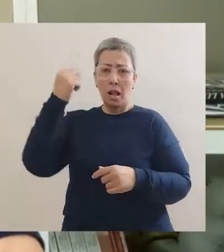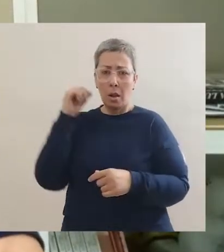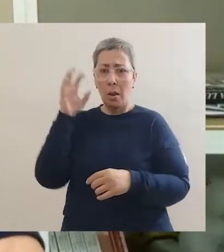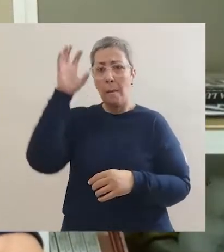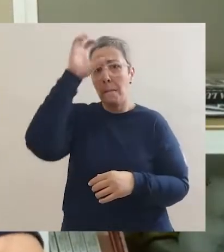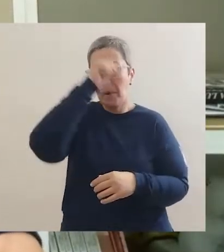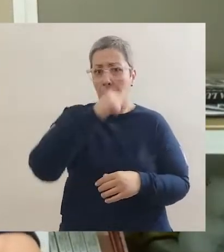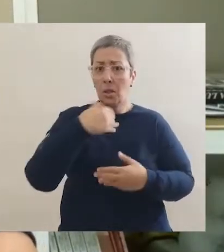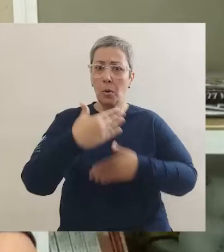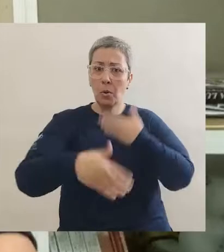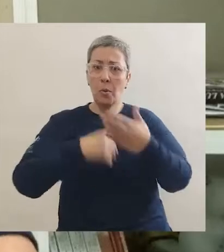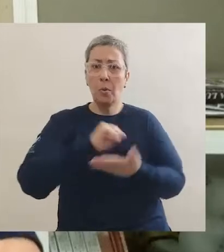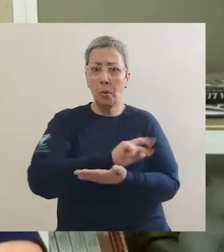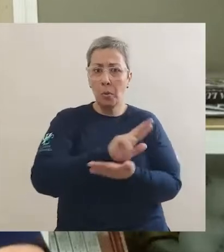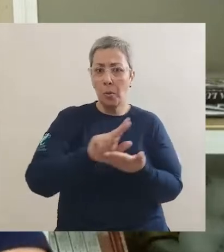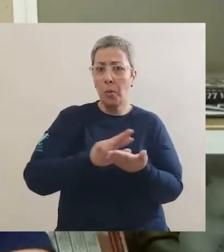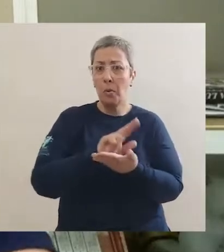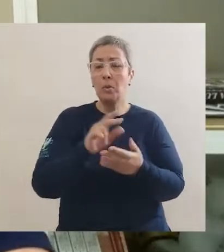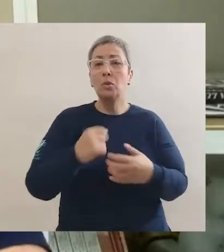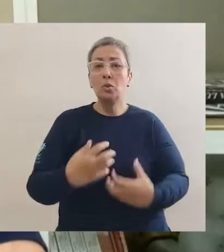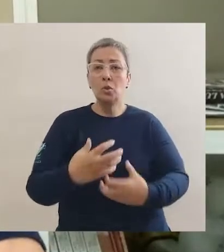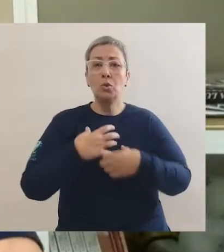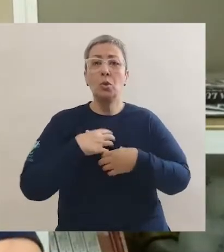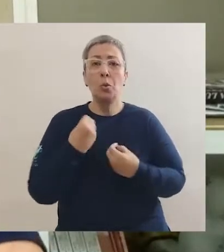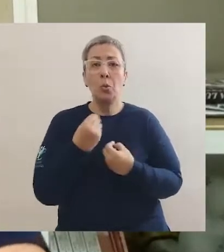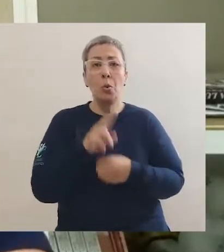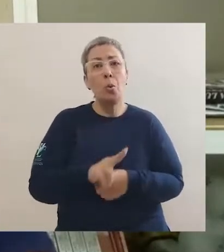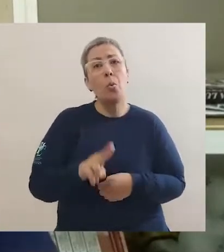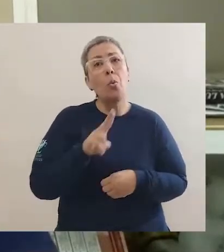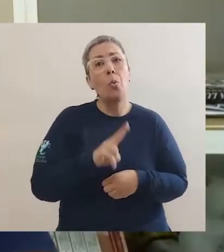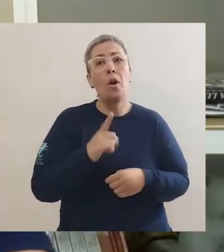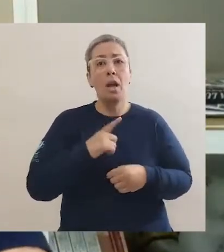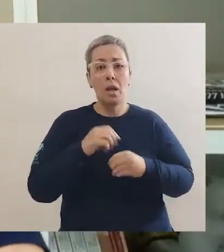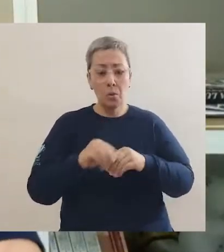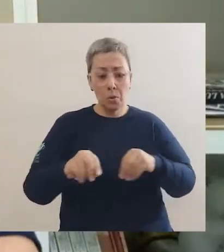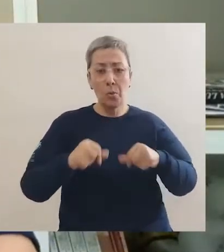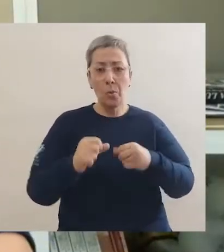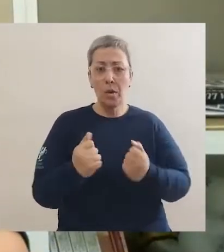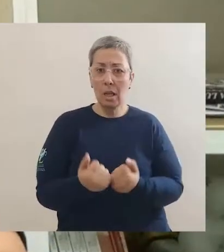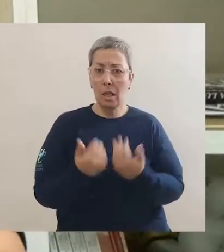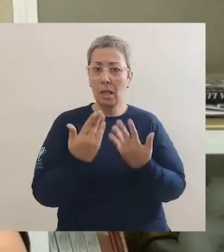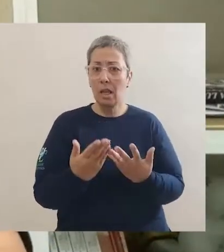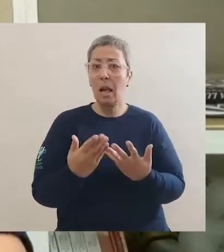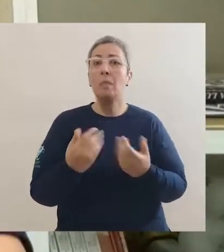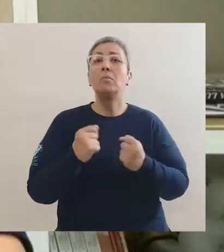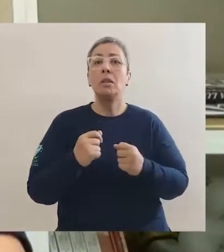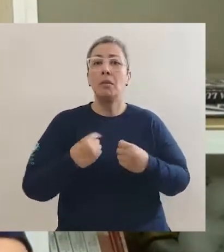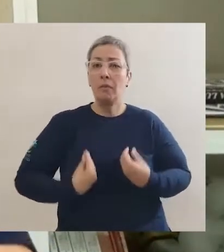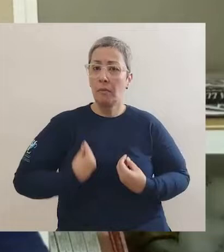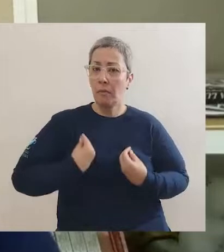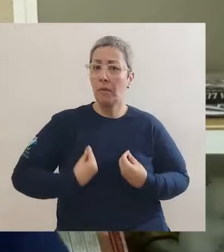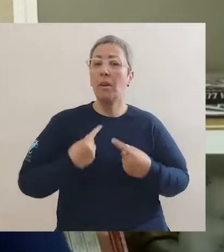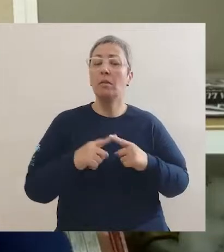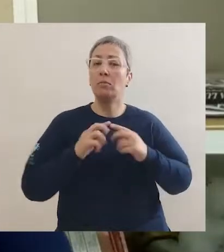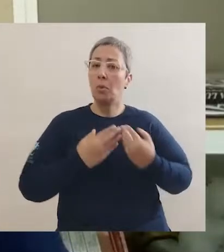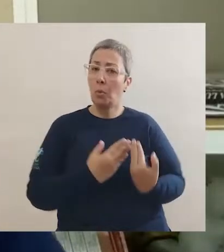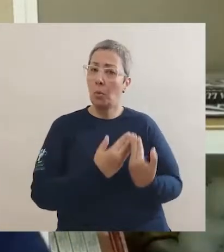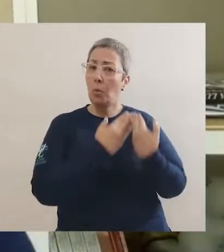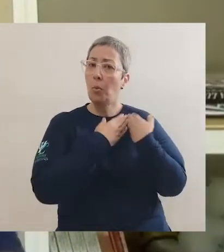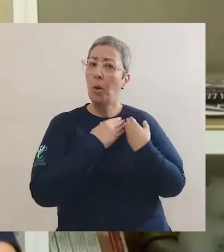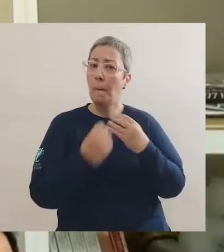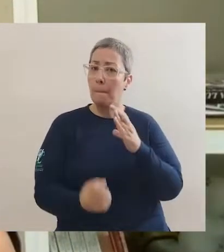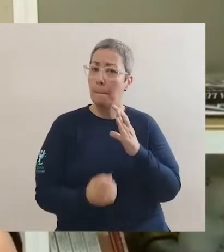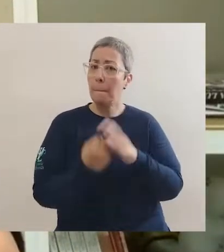nos que vivemos na cidade, manifestações artísticas, povos indígenas, e muito mais. No